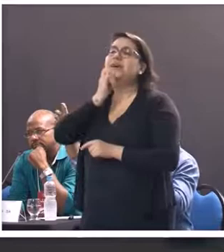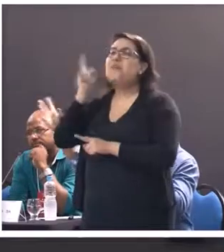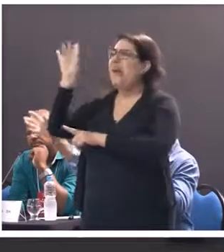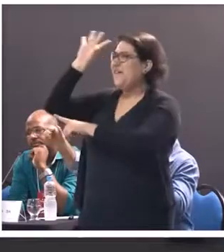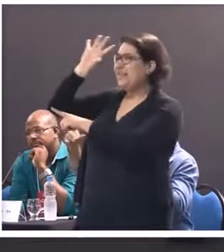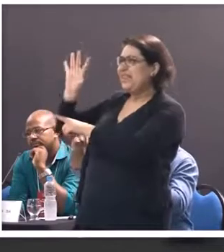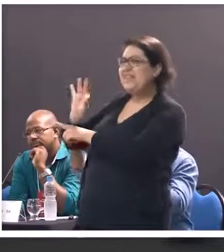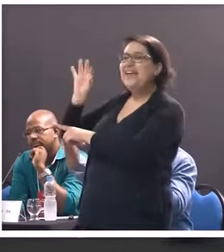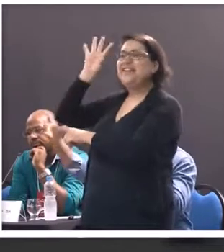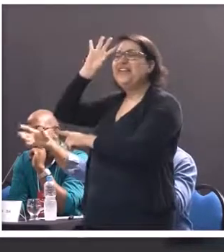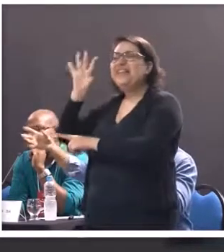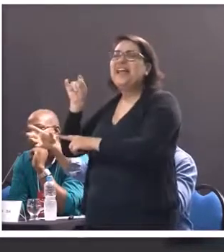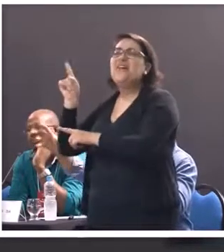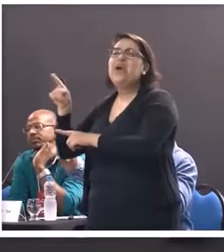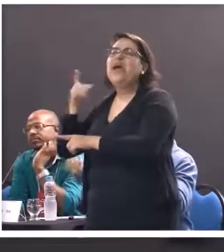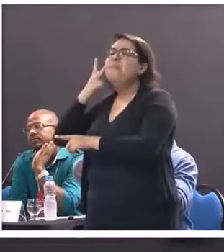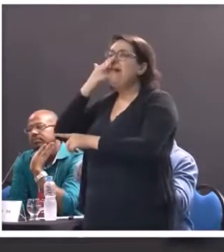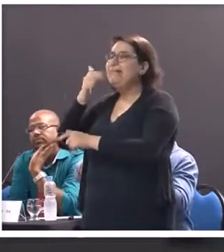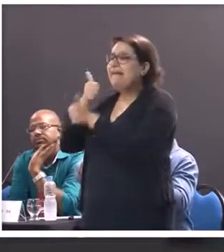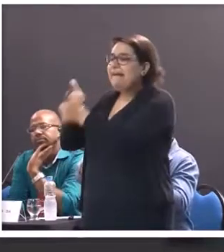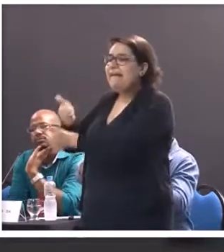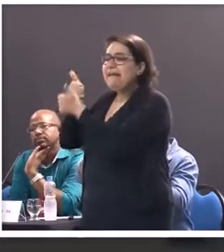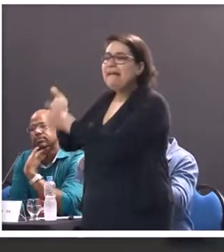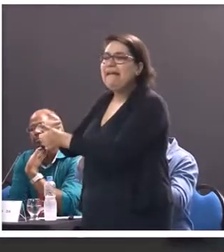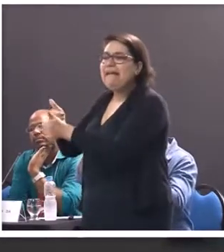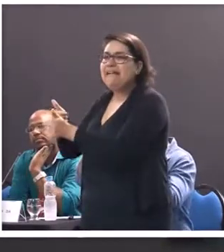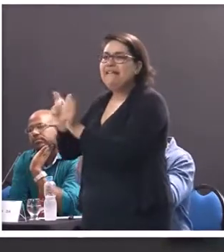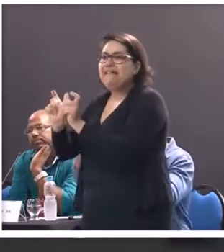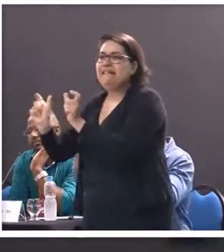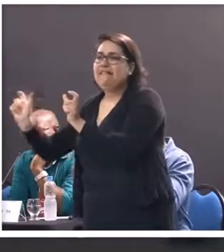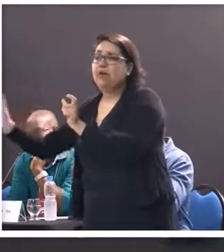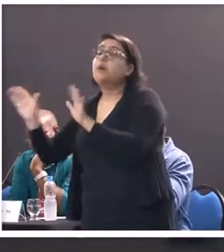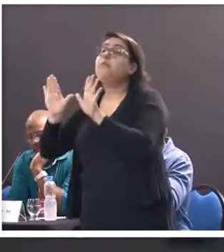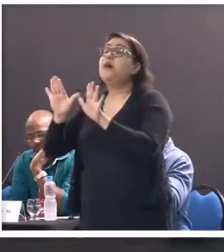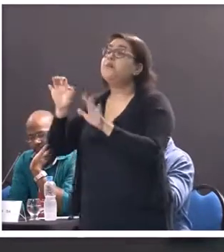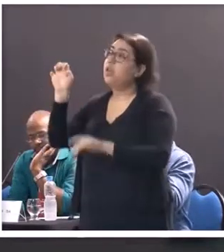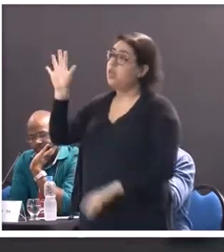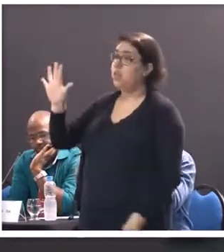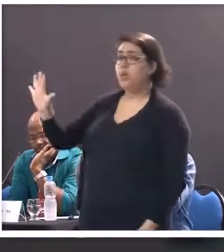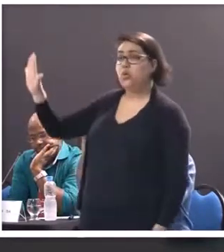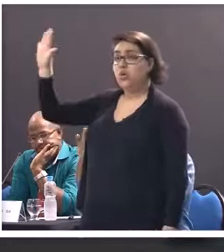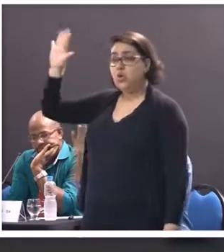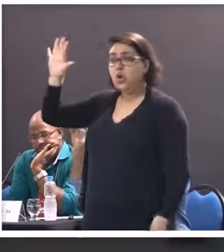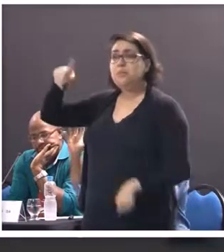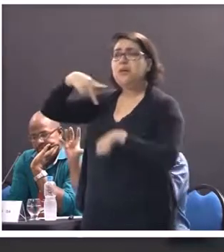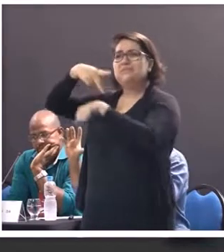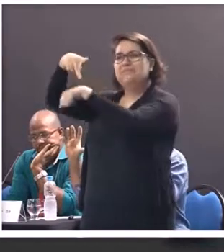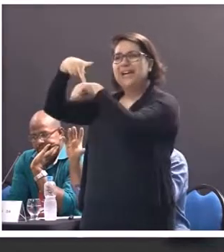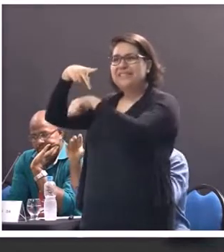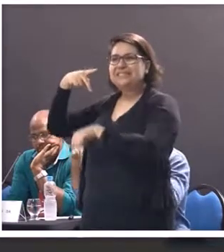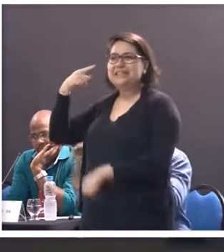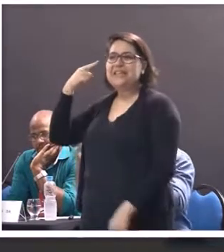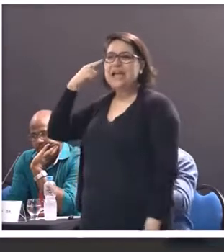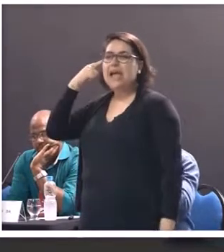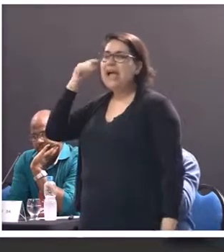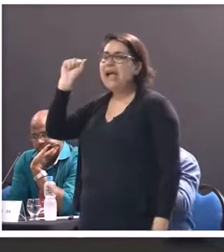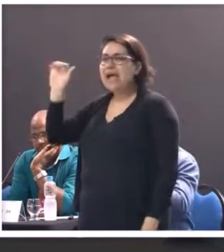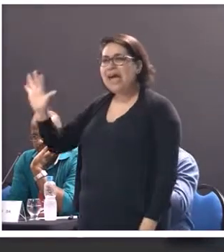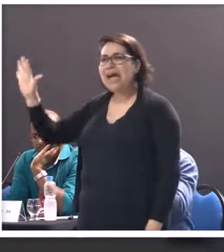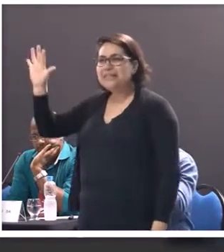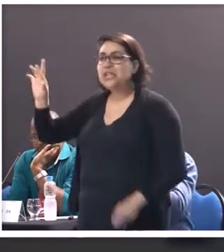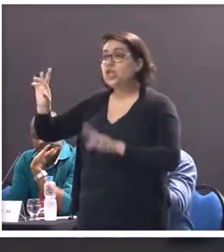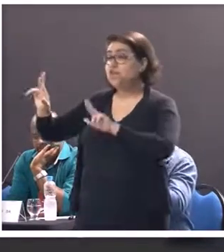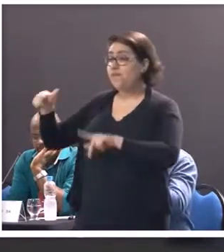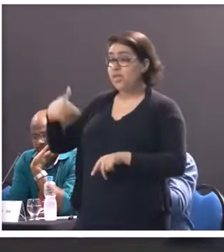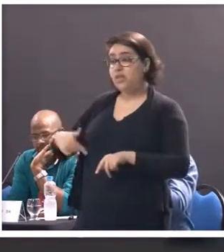entendeu, poxa, não é isso, leva tudo ao pé da letra. Mas grande parte da Europa e os países asiáticos, diferente de